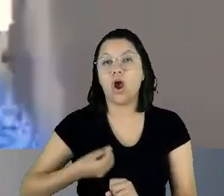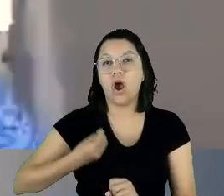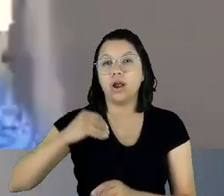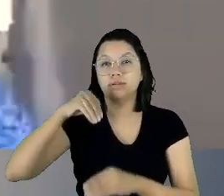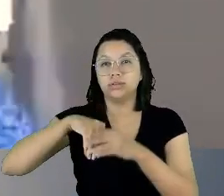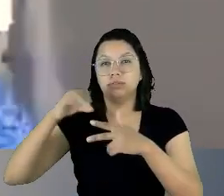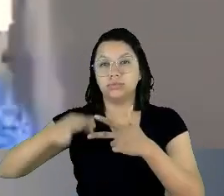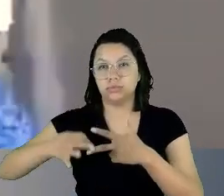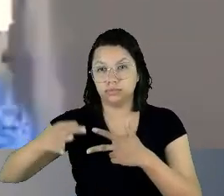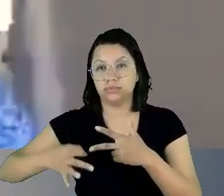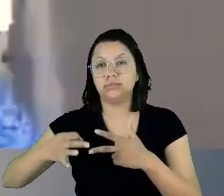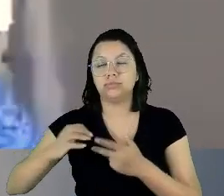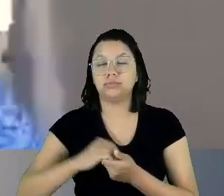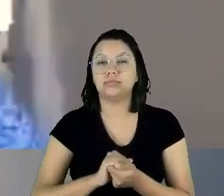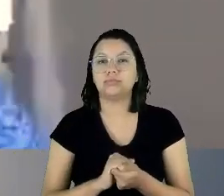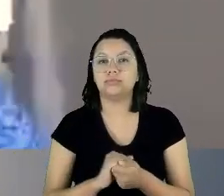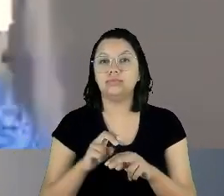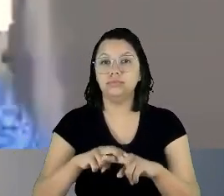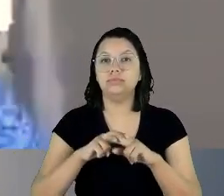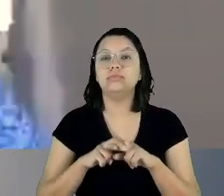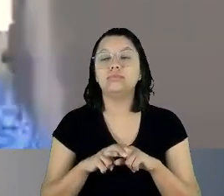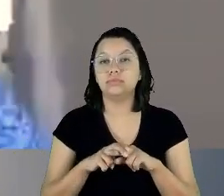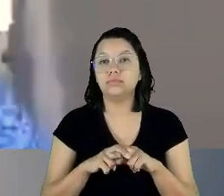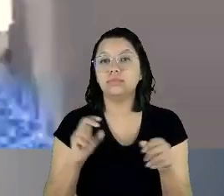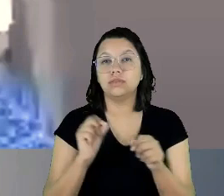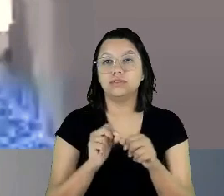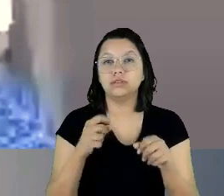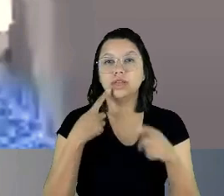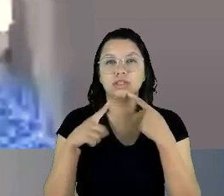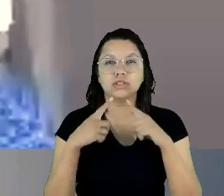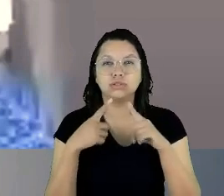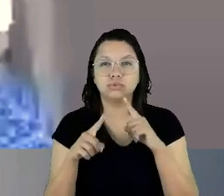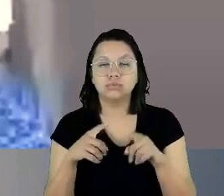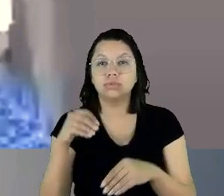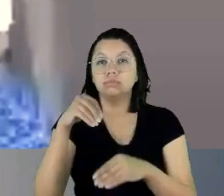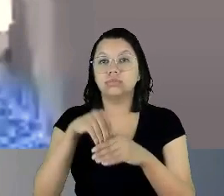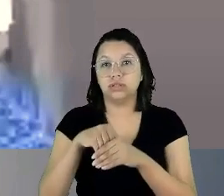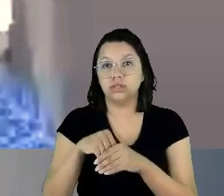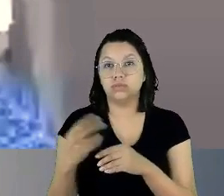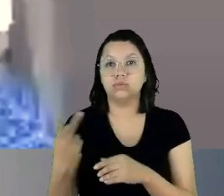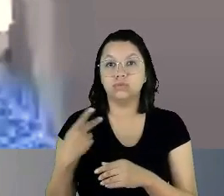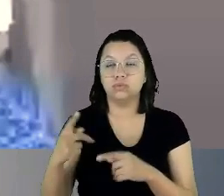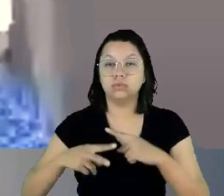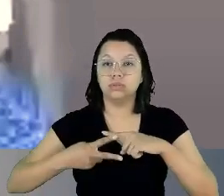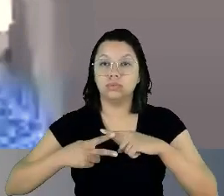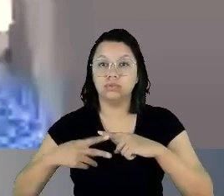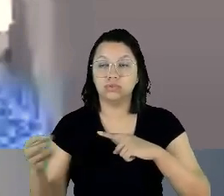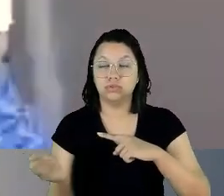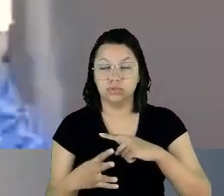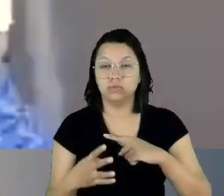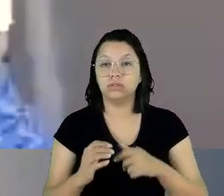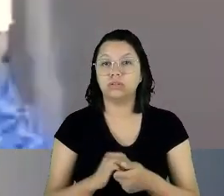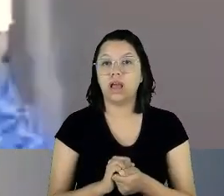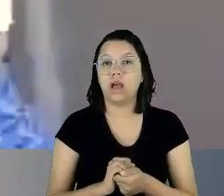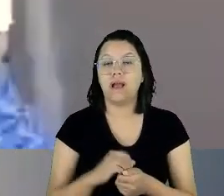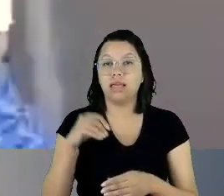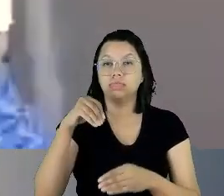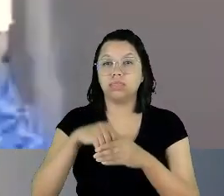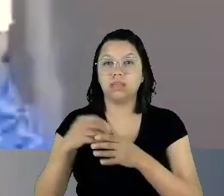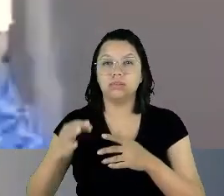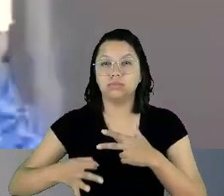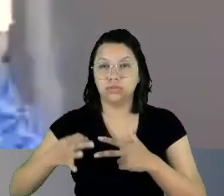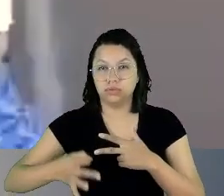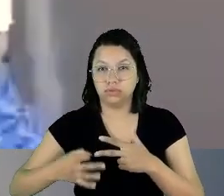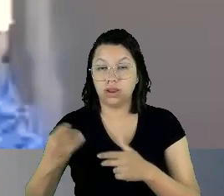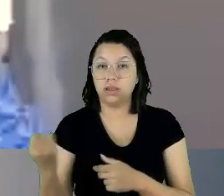existe dentro do Poder Judiciário. E por isso mesmo que fazer essa discussão dentro do nosso laboratório de inovação, que é dentro